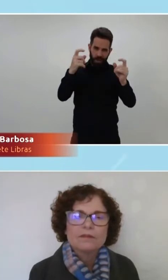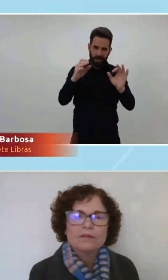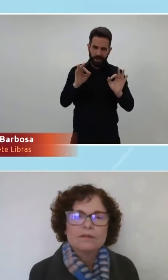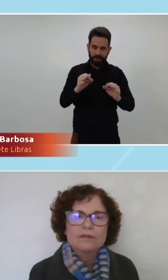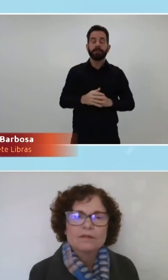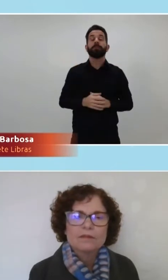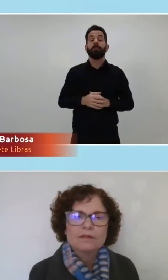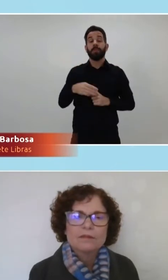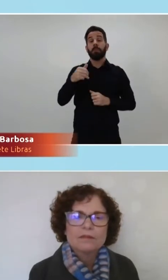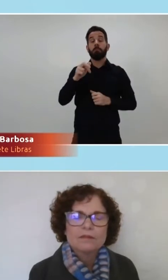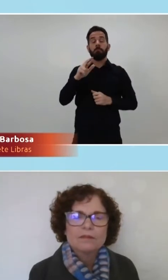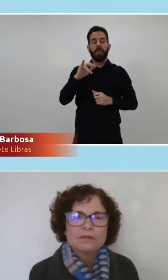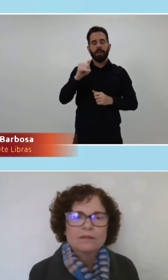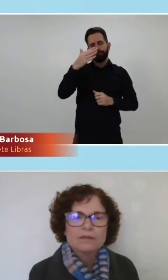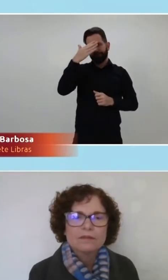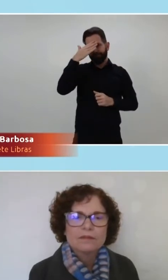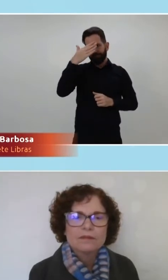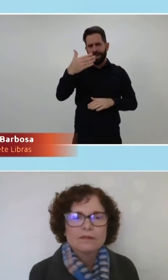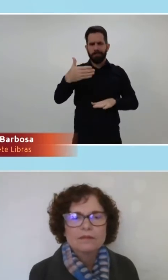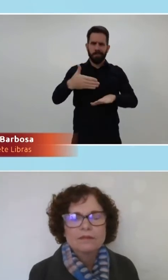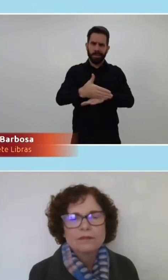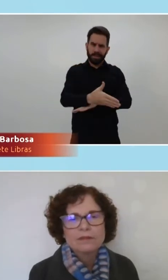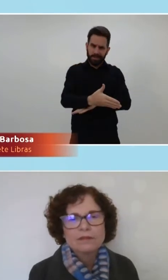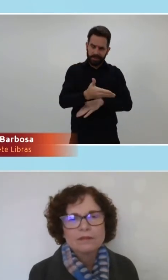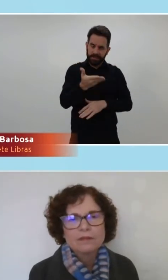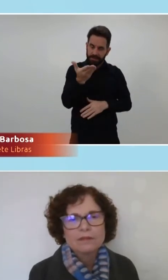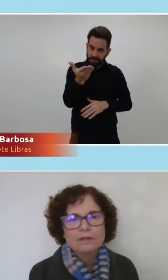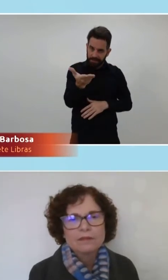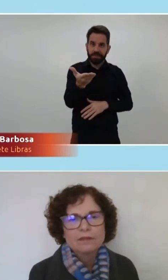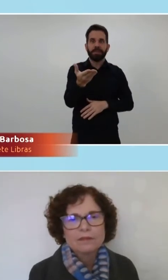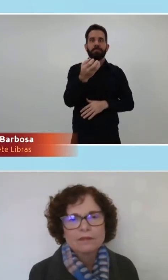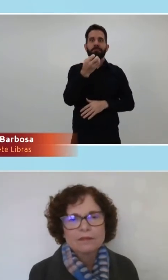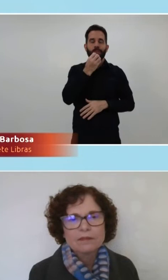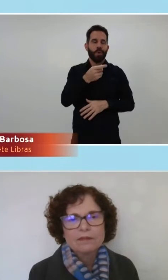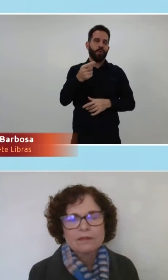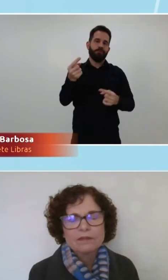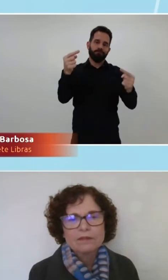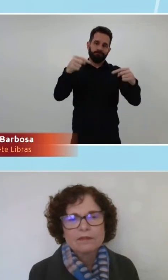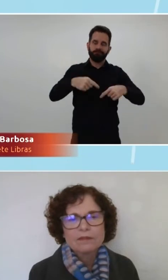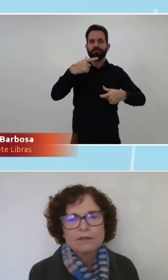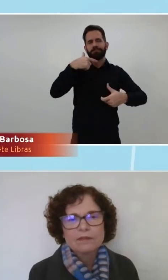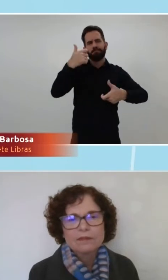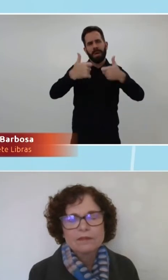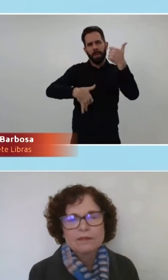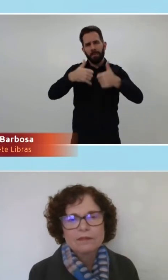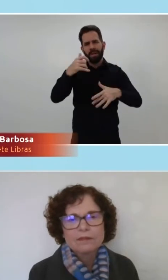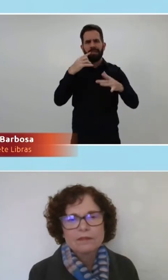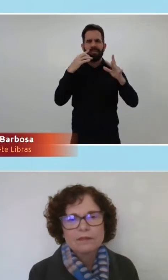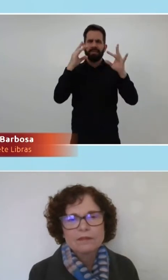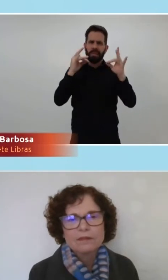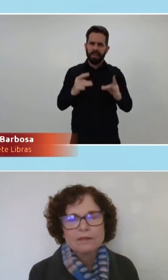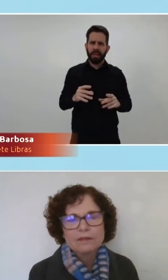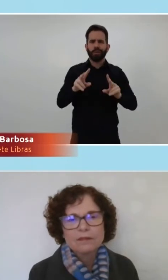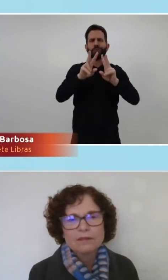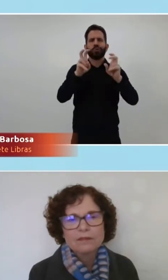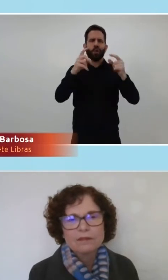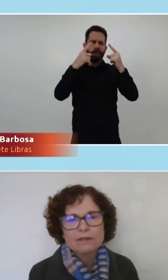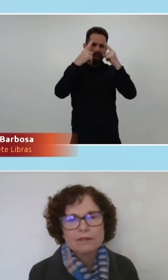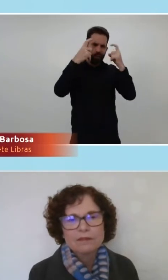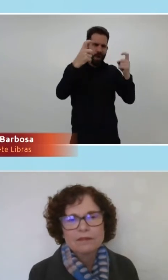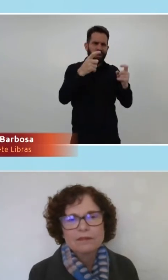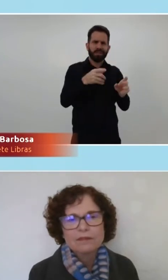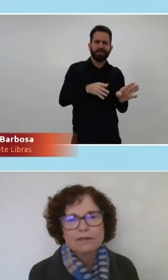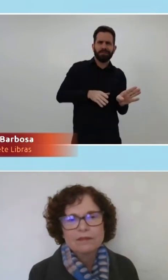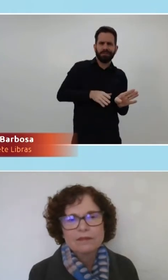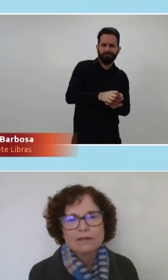sua presença, foi muito bom poder contar com você aqui para tentar nos explicar um pouquinho mais sobre educação não violenta, sobre combate à